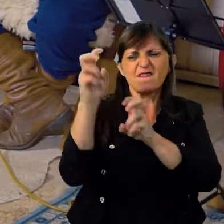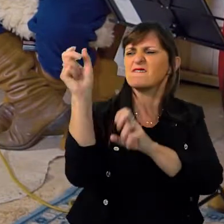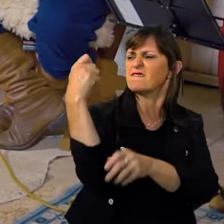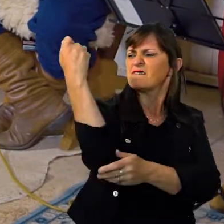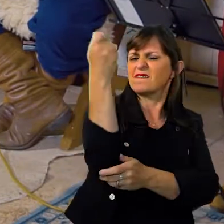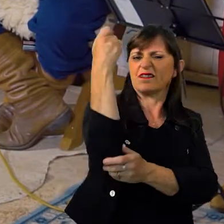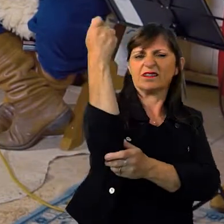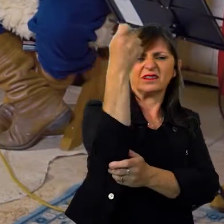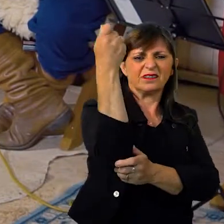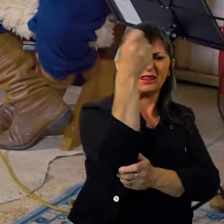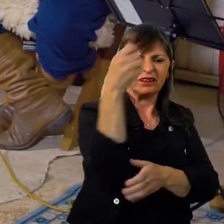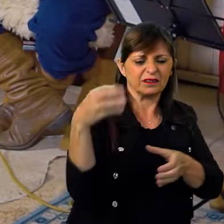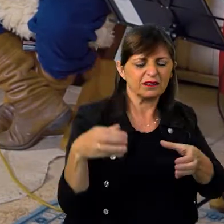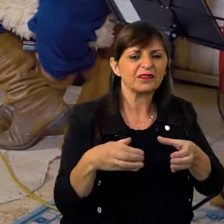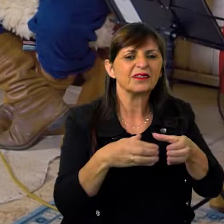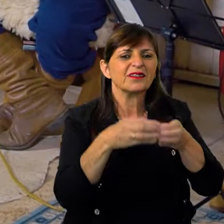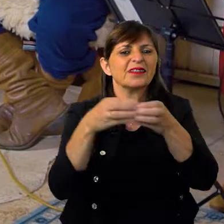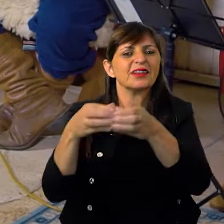agora